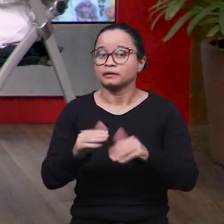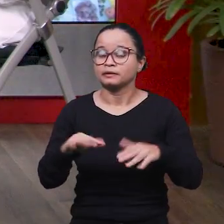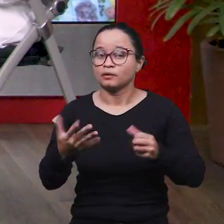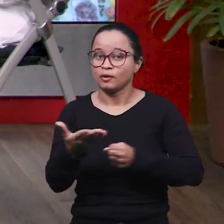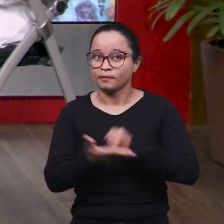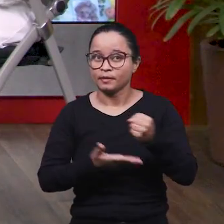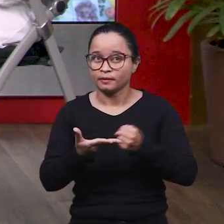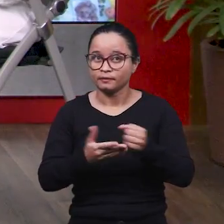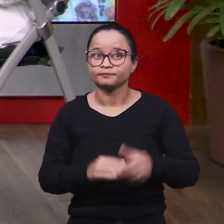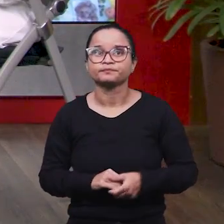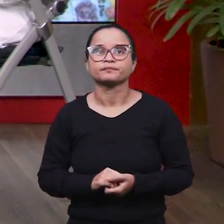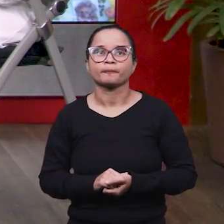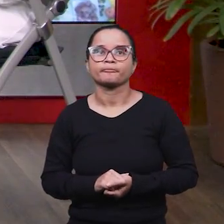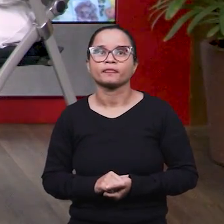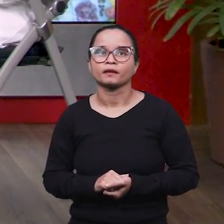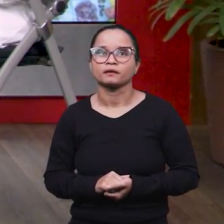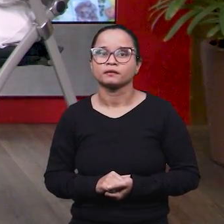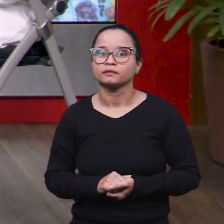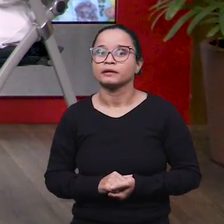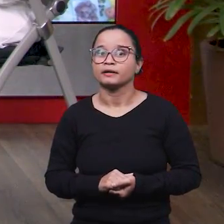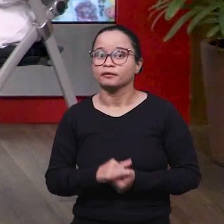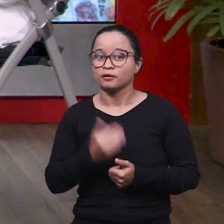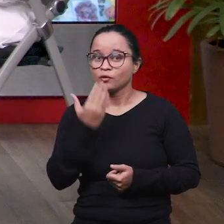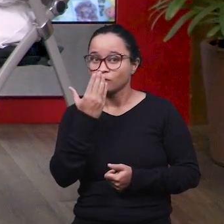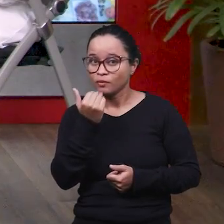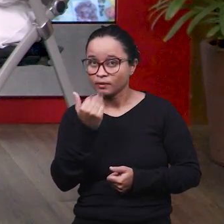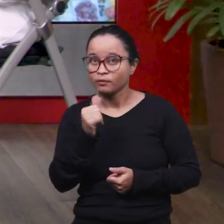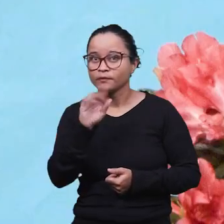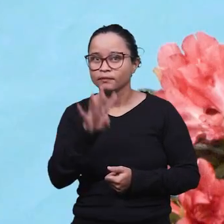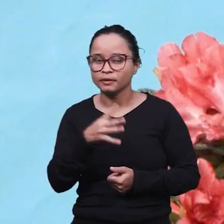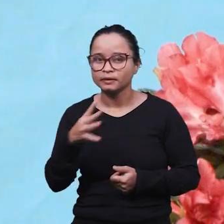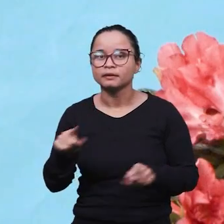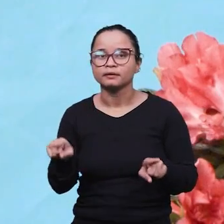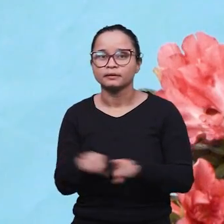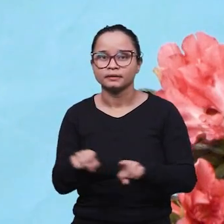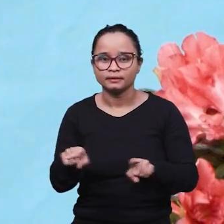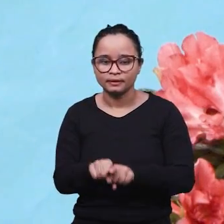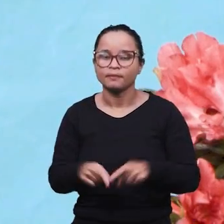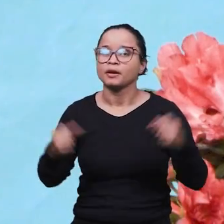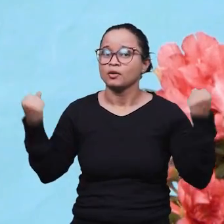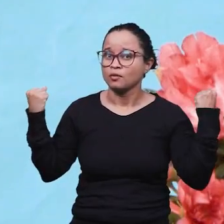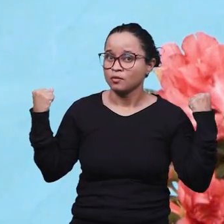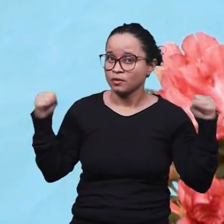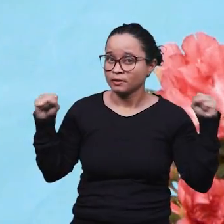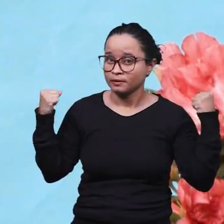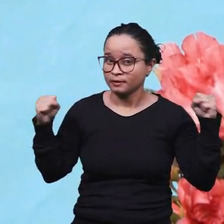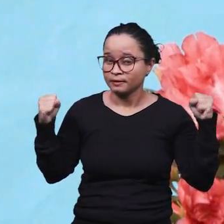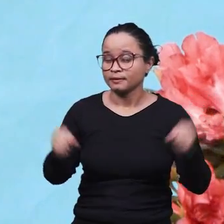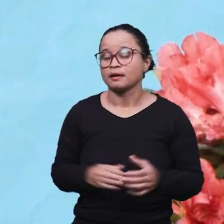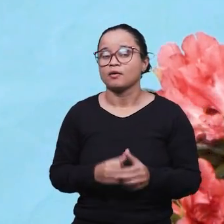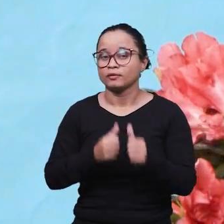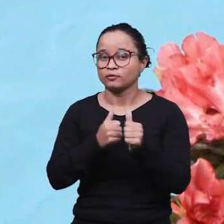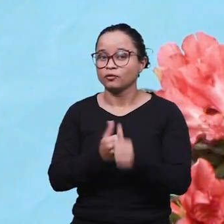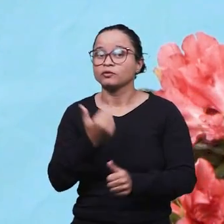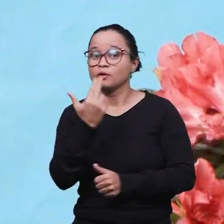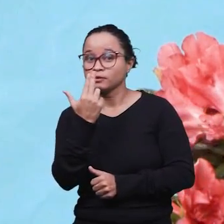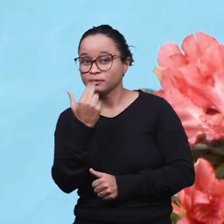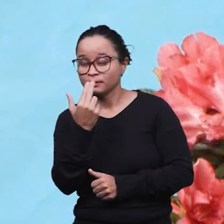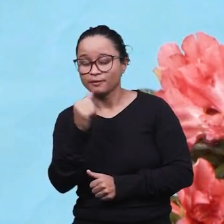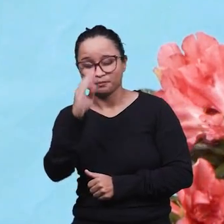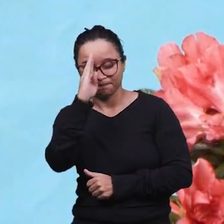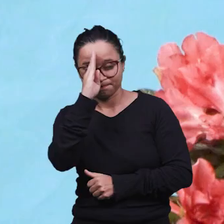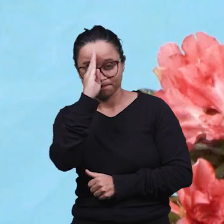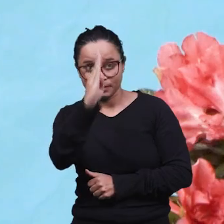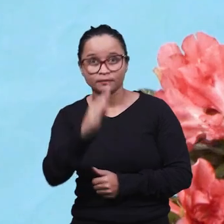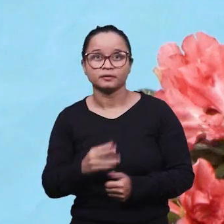do tratamento mesmo vai ser com dieta e atividade física. Então, assim, o acompanhamento nutricional ele é fundamental.